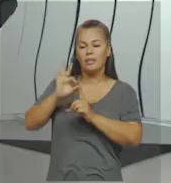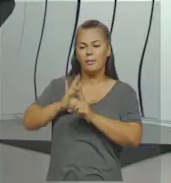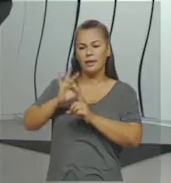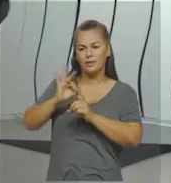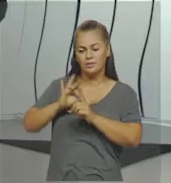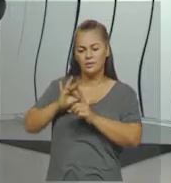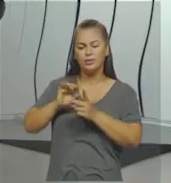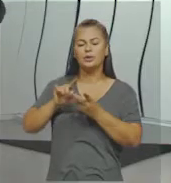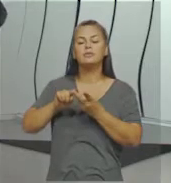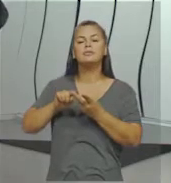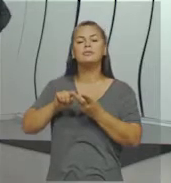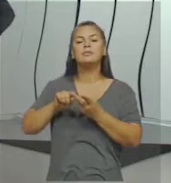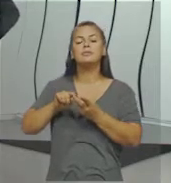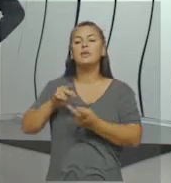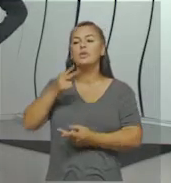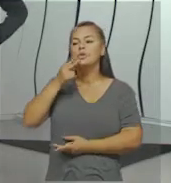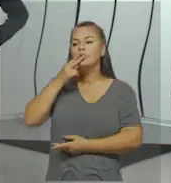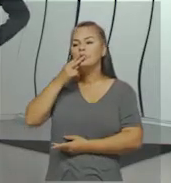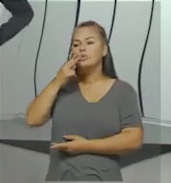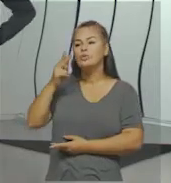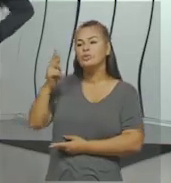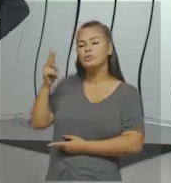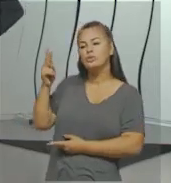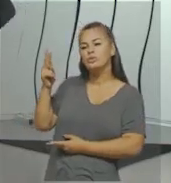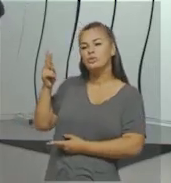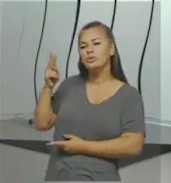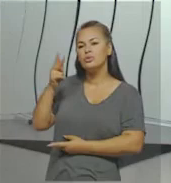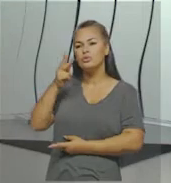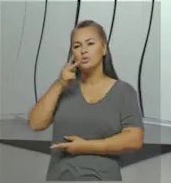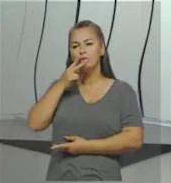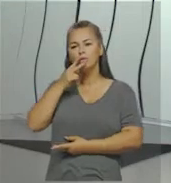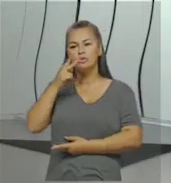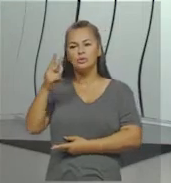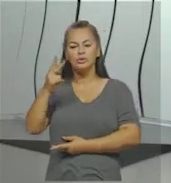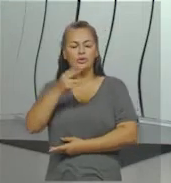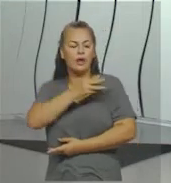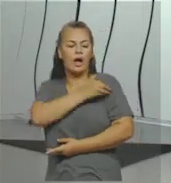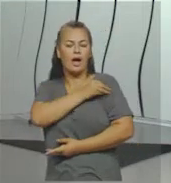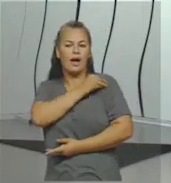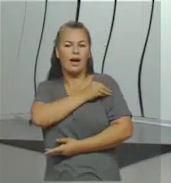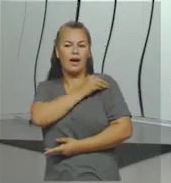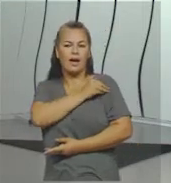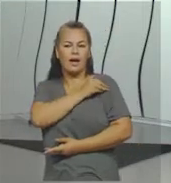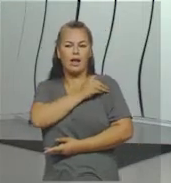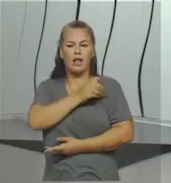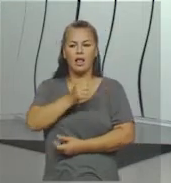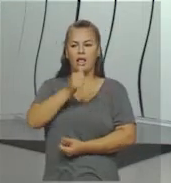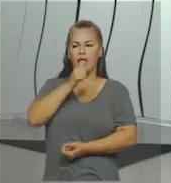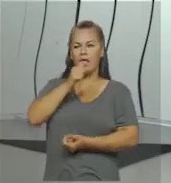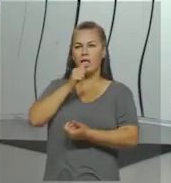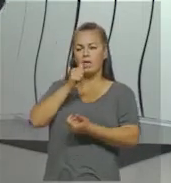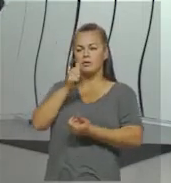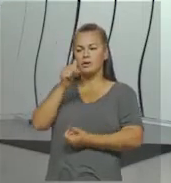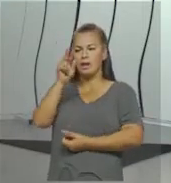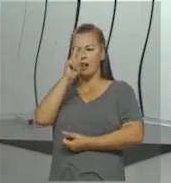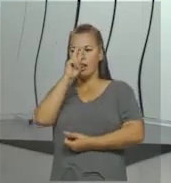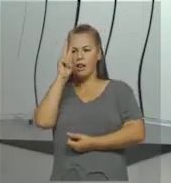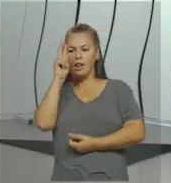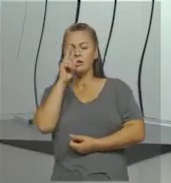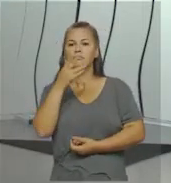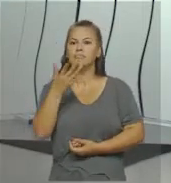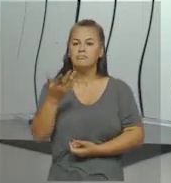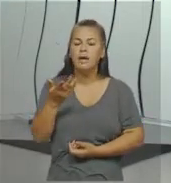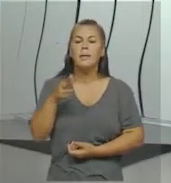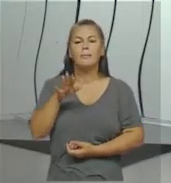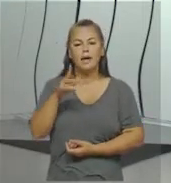Infelizmente, o cigarro e o álcool estão aqui no grupo, nessa balança aqui, ó, pendendo para cá, das drogas